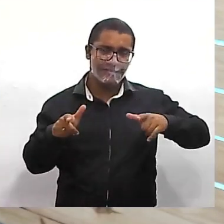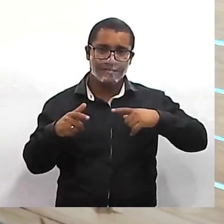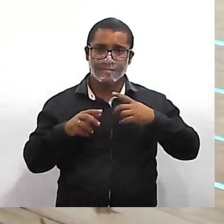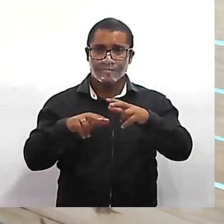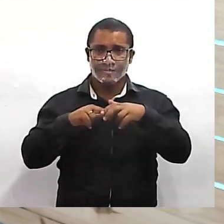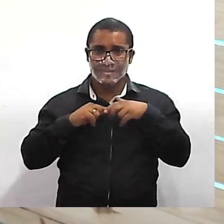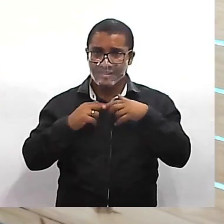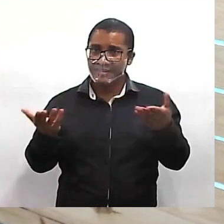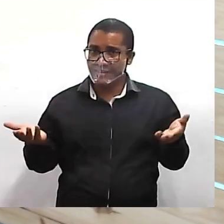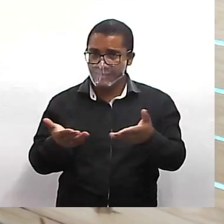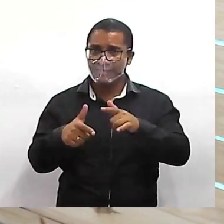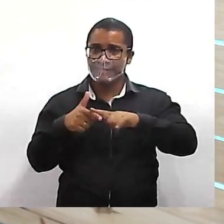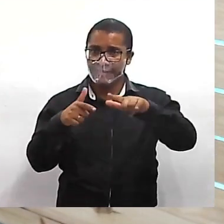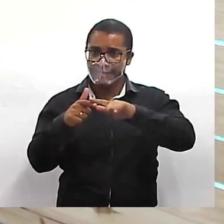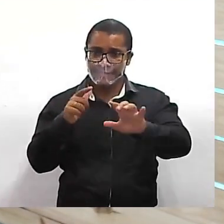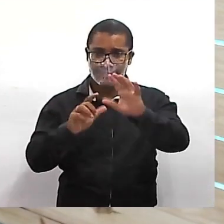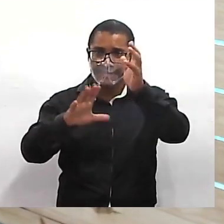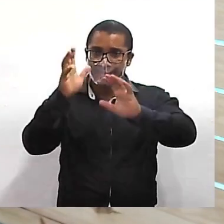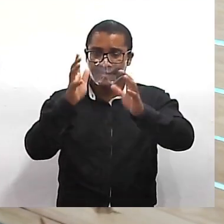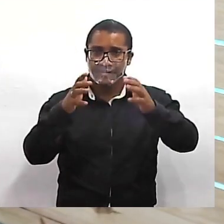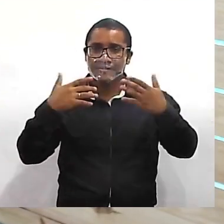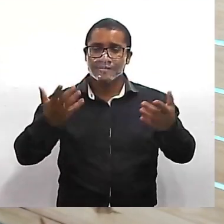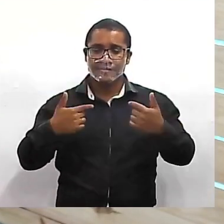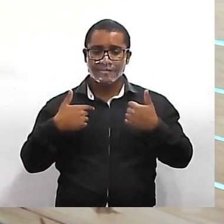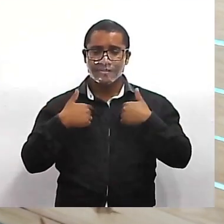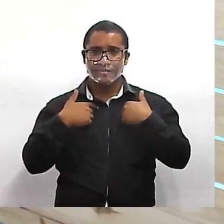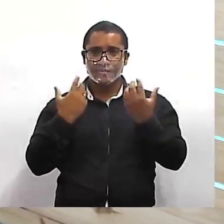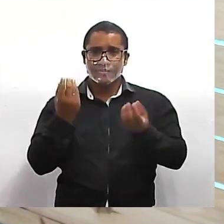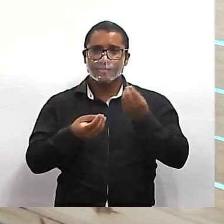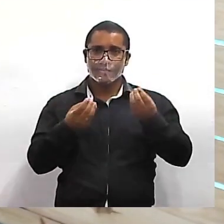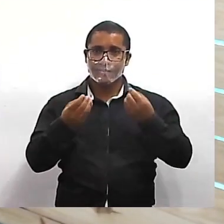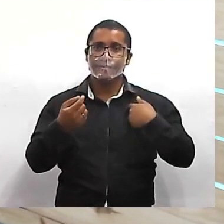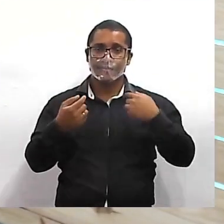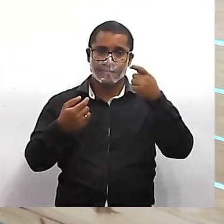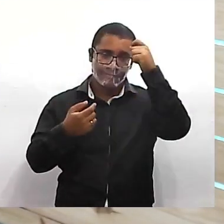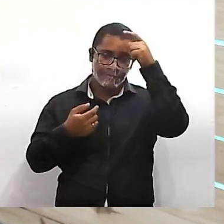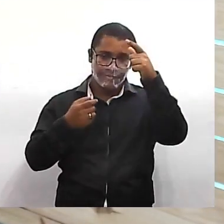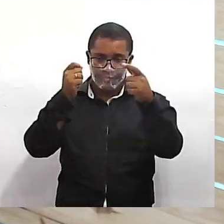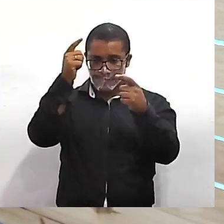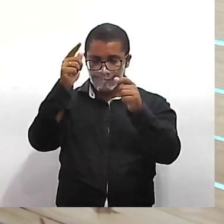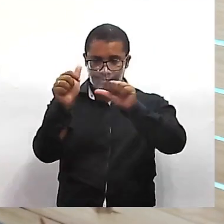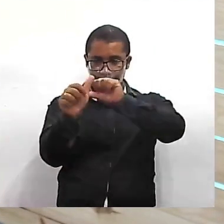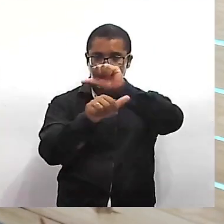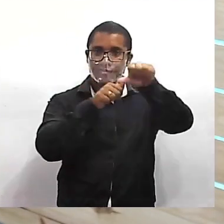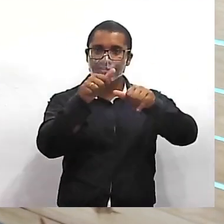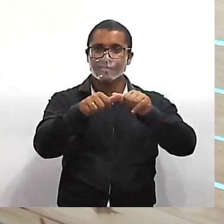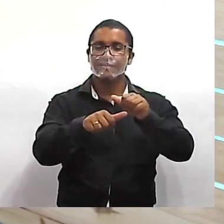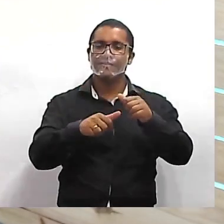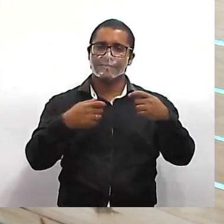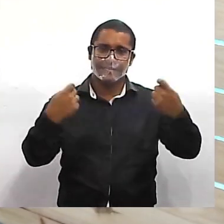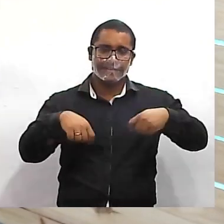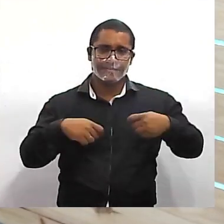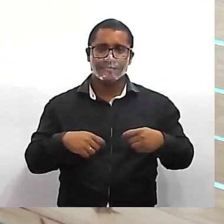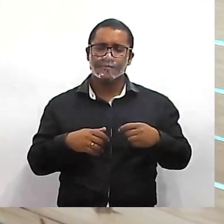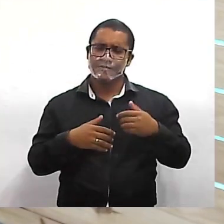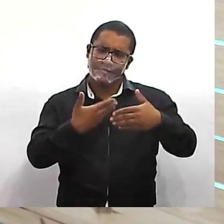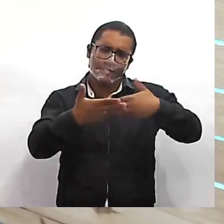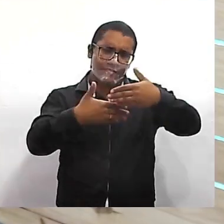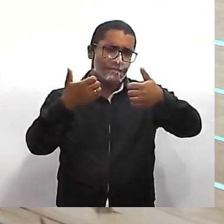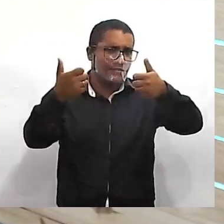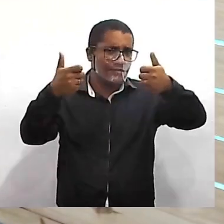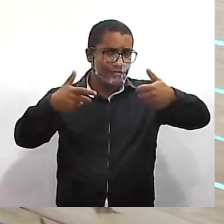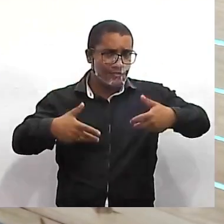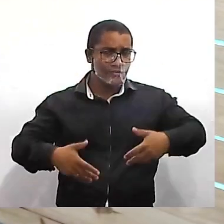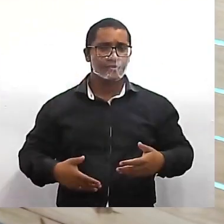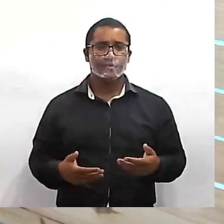cenário atual, eu preciso agora, o que é que eu tenho? Eu preciso me reinventar. Mais lá na frente, a gente vai conversar